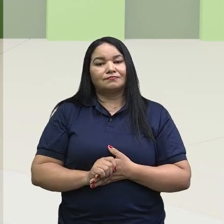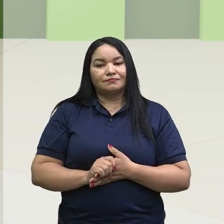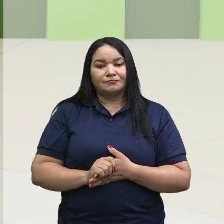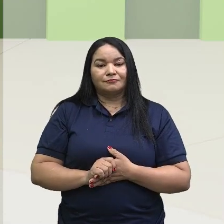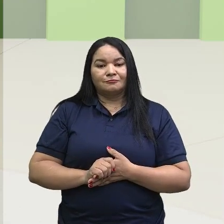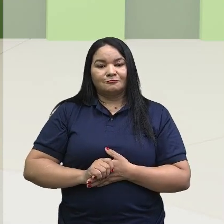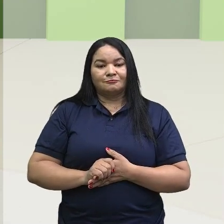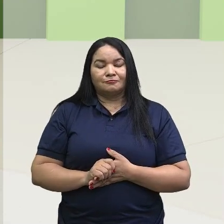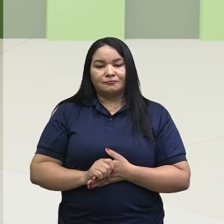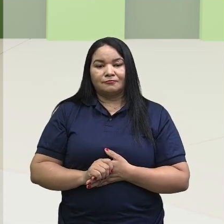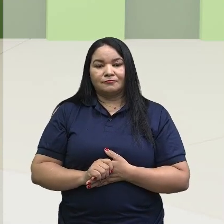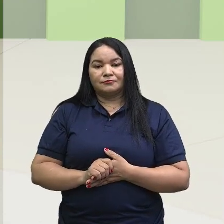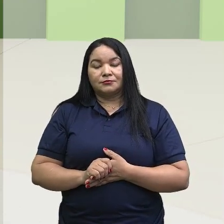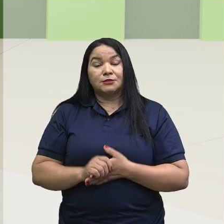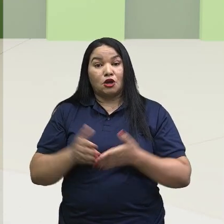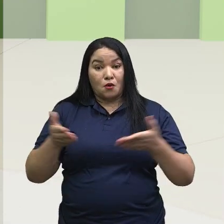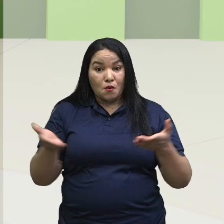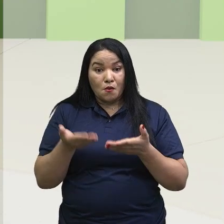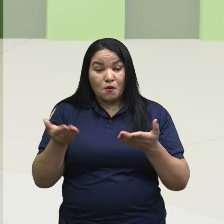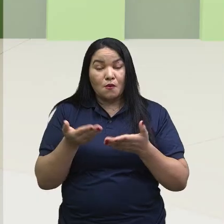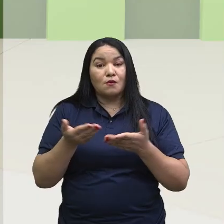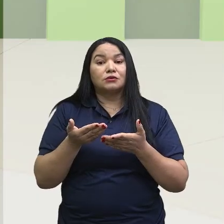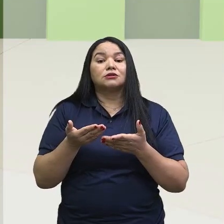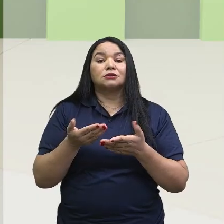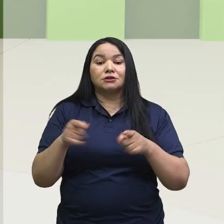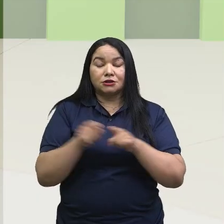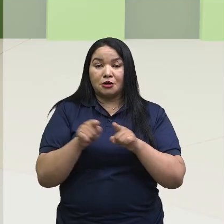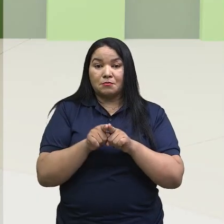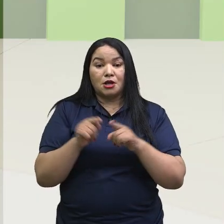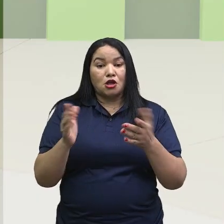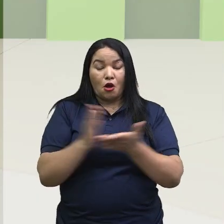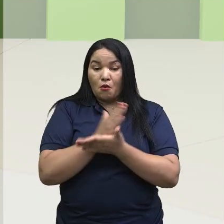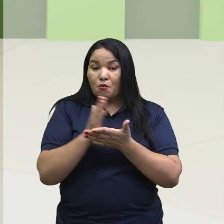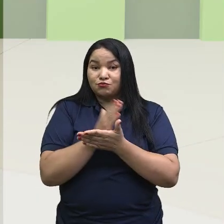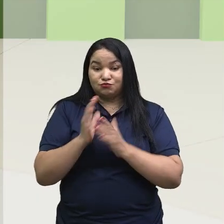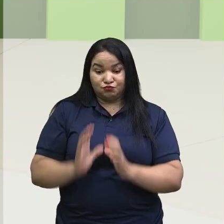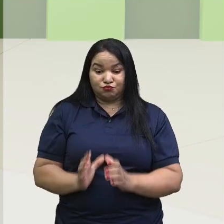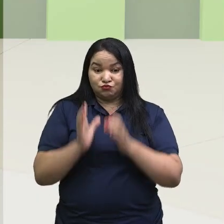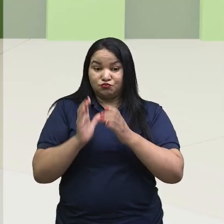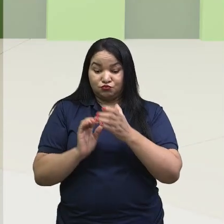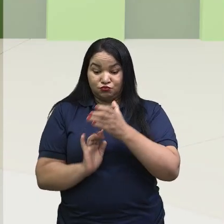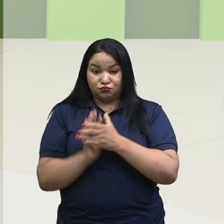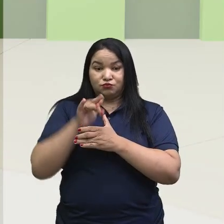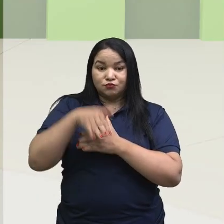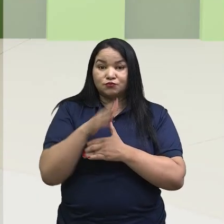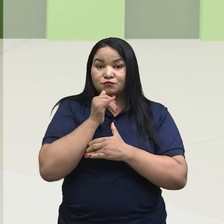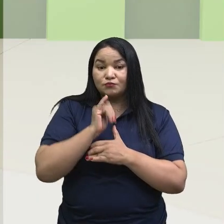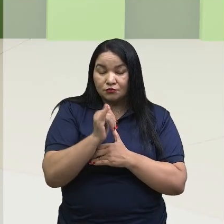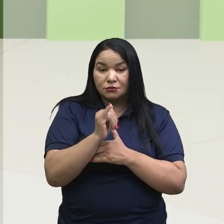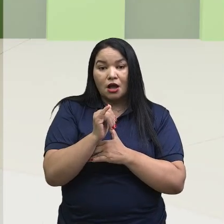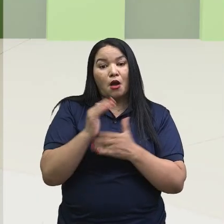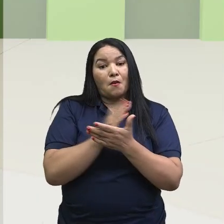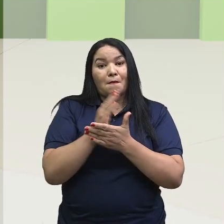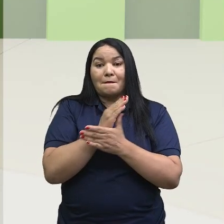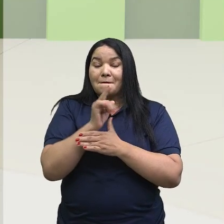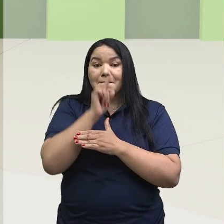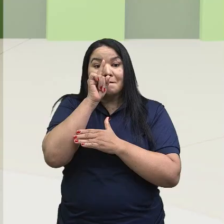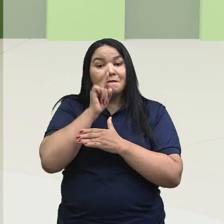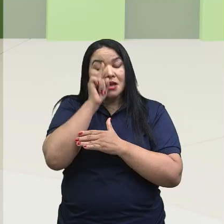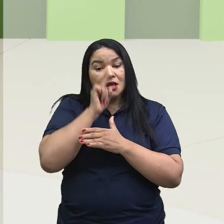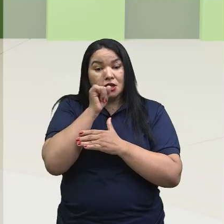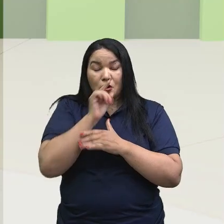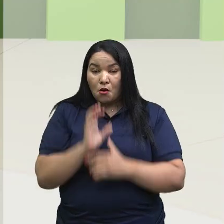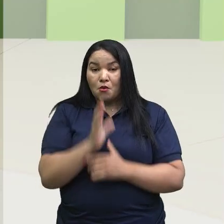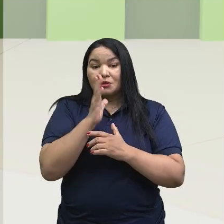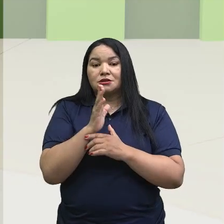a pena. E hoje nós ainda temos várias usinas nucleares com perigo de acontecer algum acidente nuclear